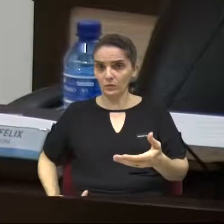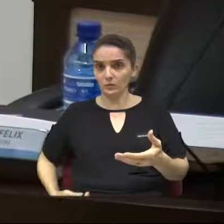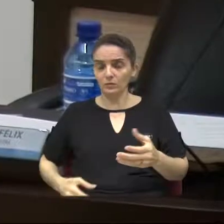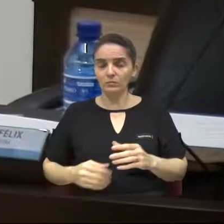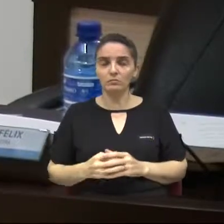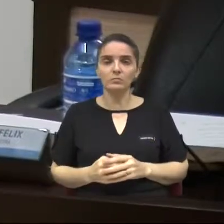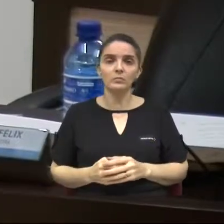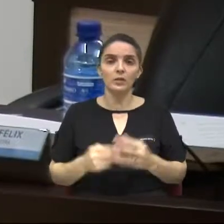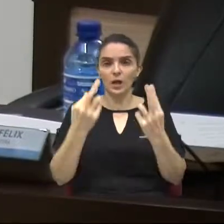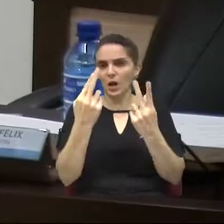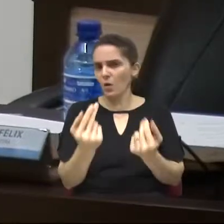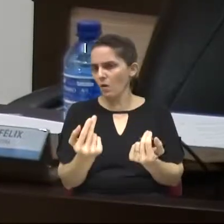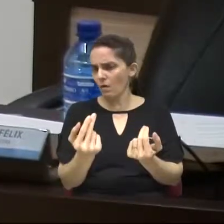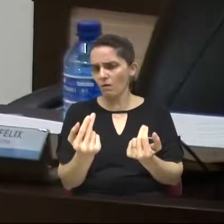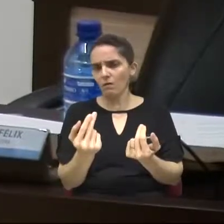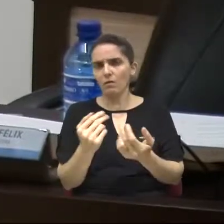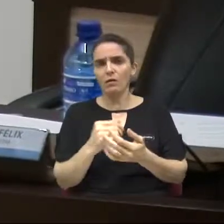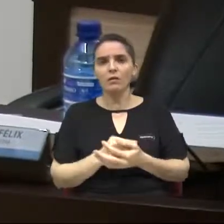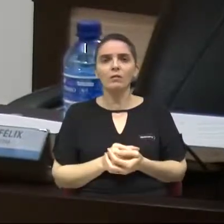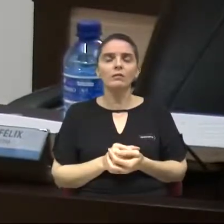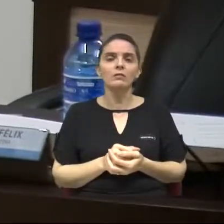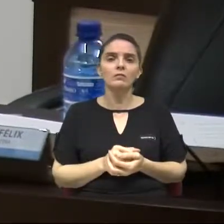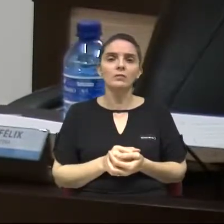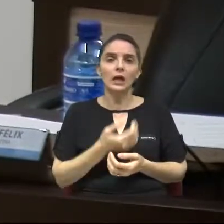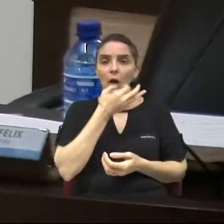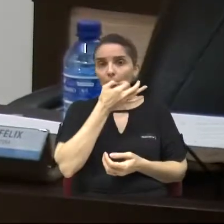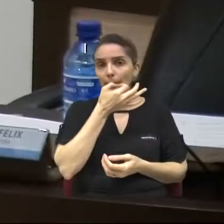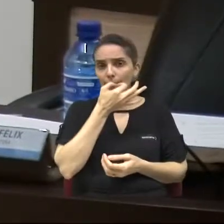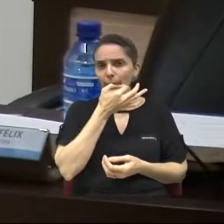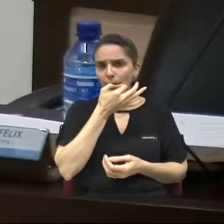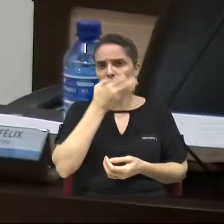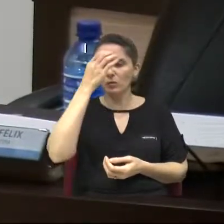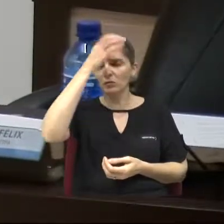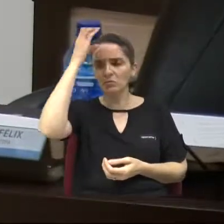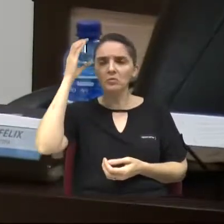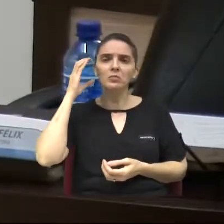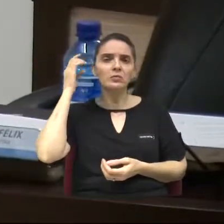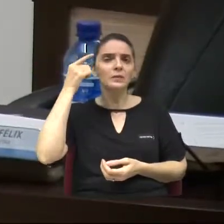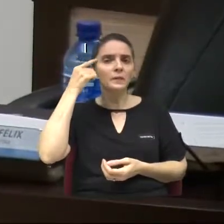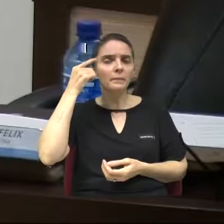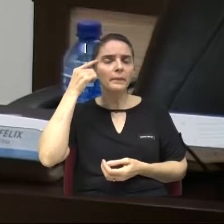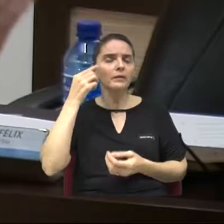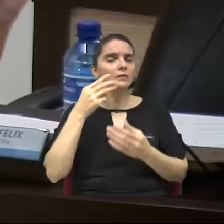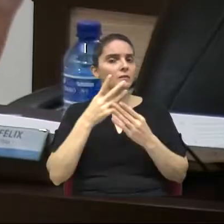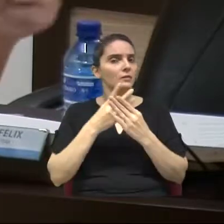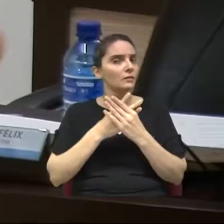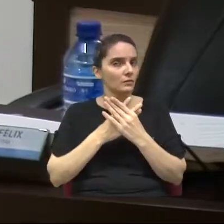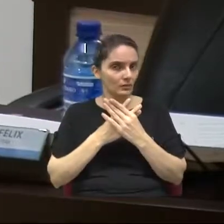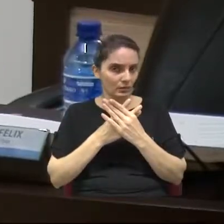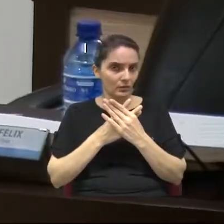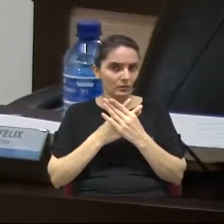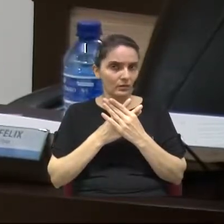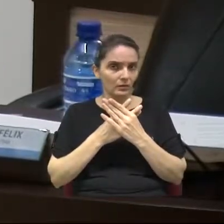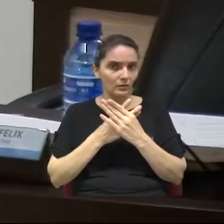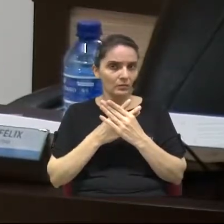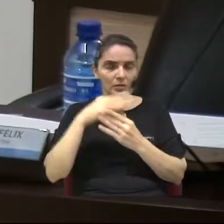leis, eu entendo que sim, que ela está sendo maculada. Porque a partir do momento,